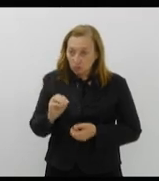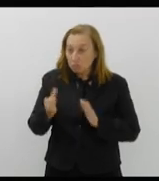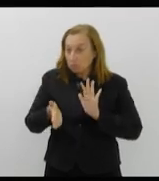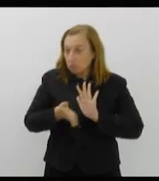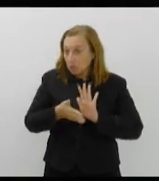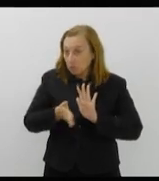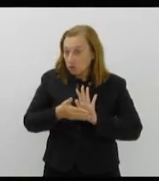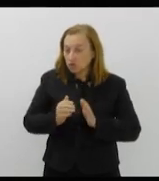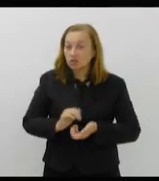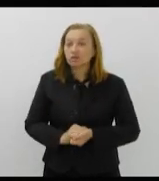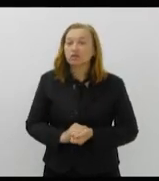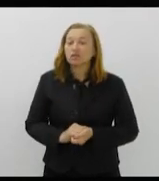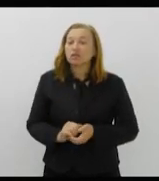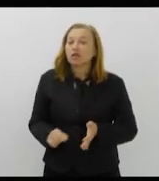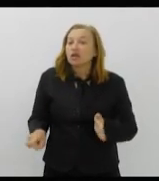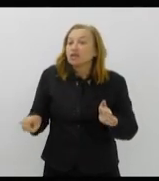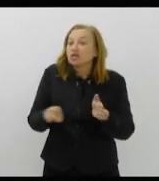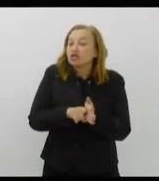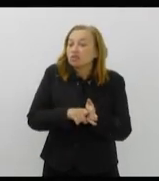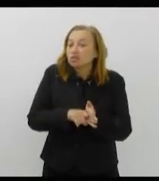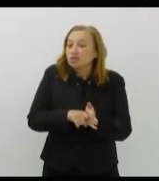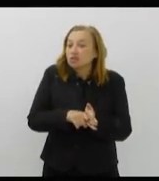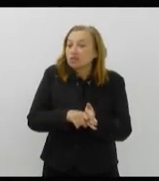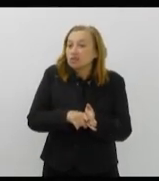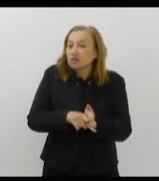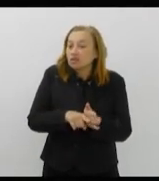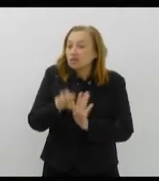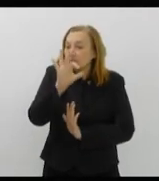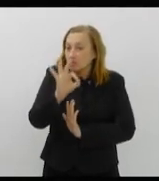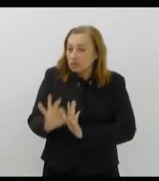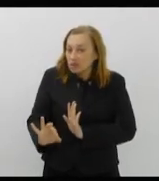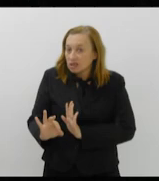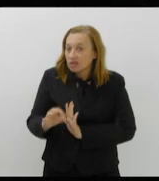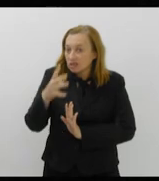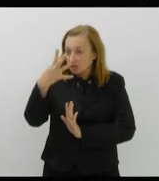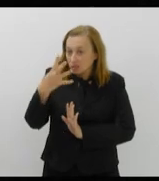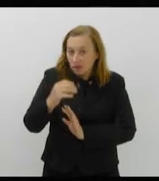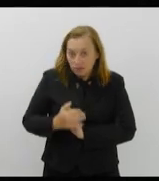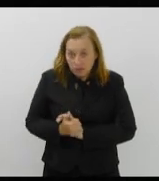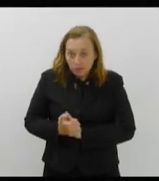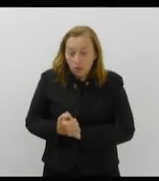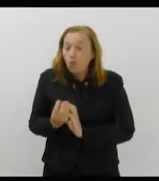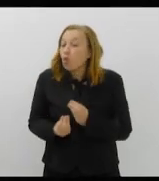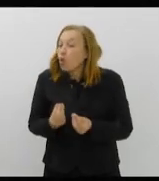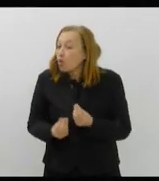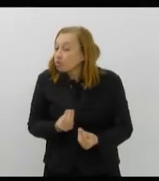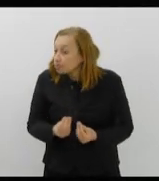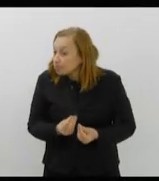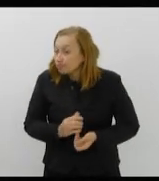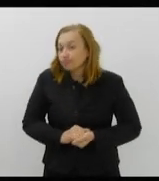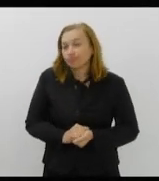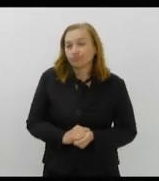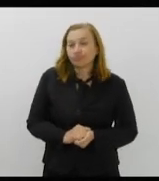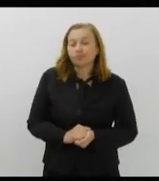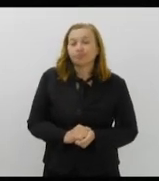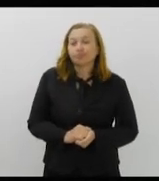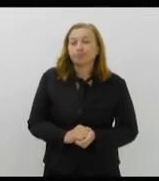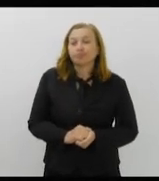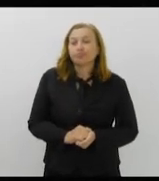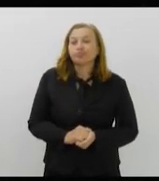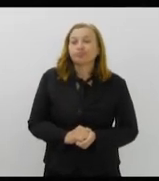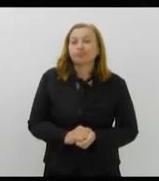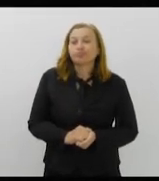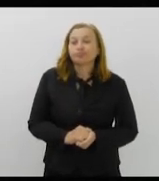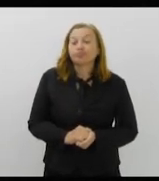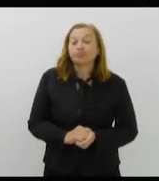proposta redução paulatina dos qu por de que forma aqueles